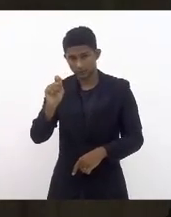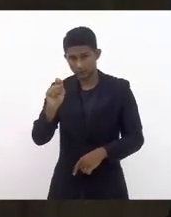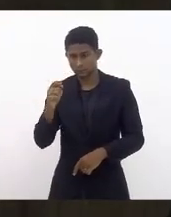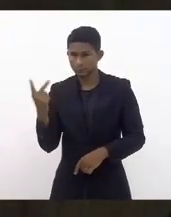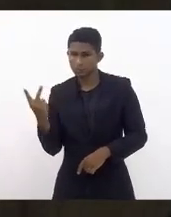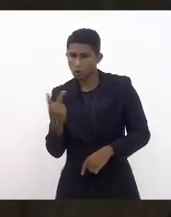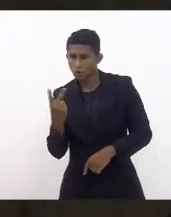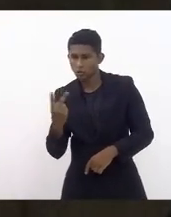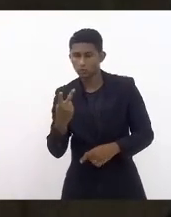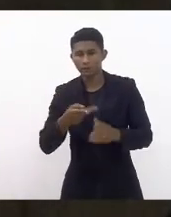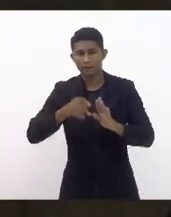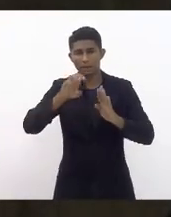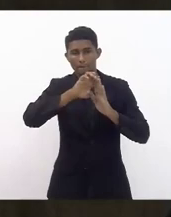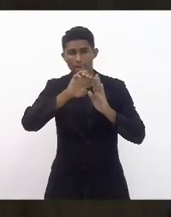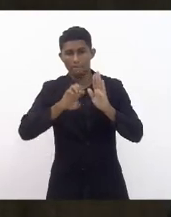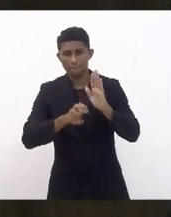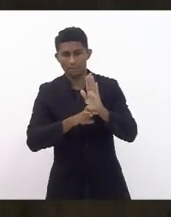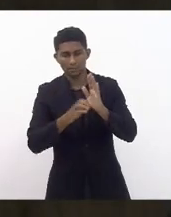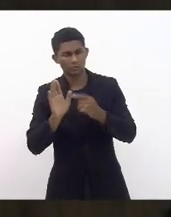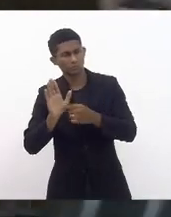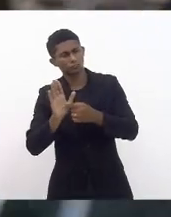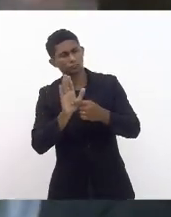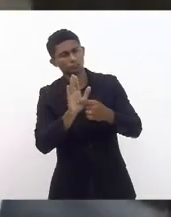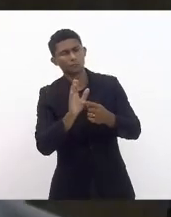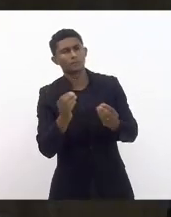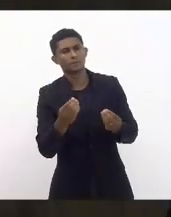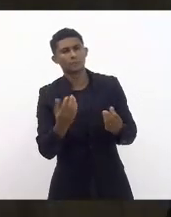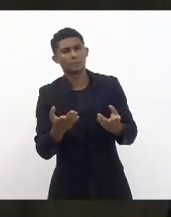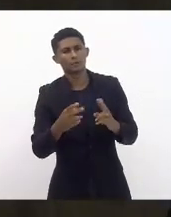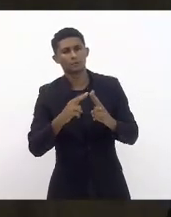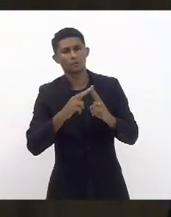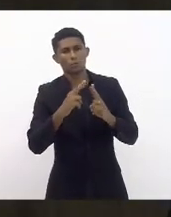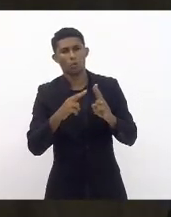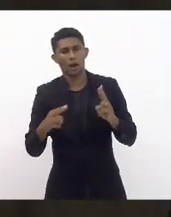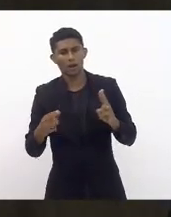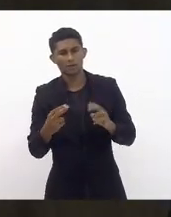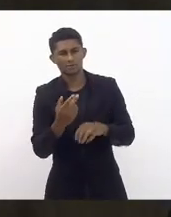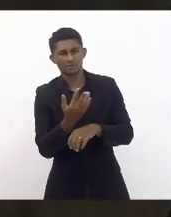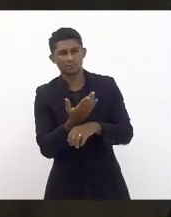apresentamos uma emenda para que a UERJ